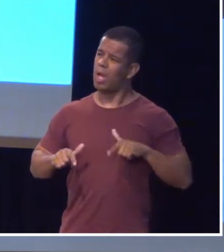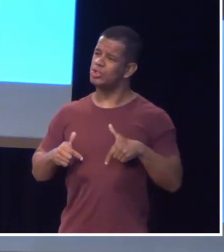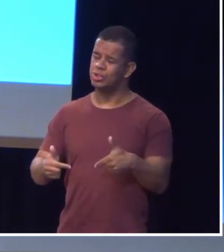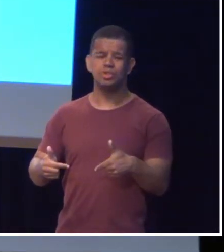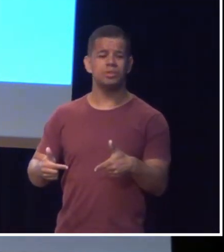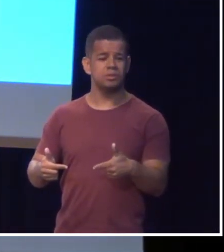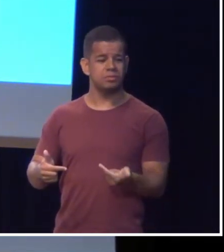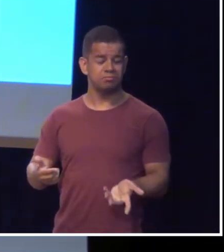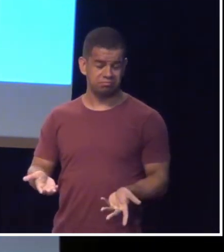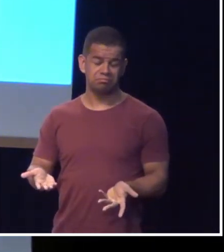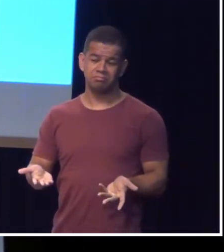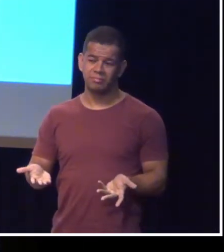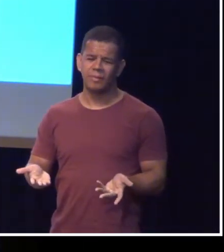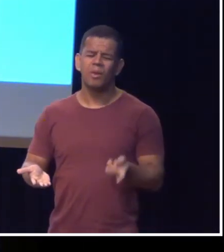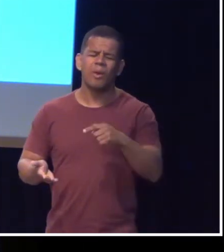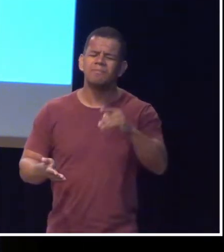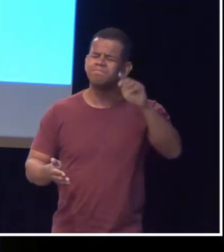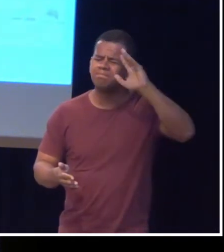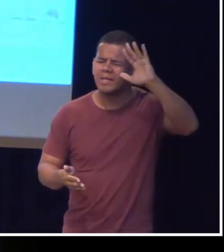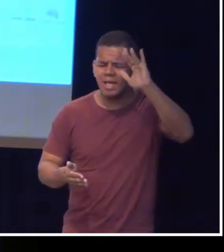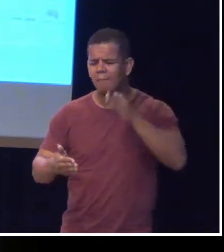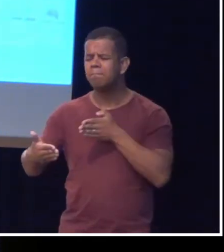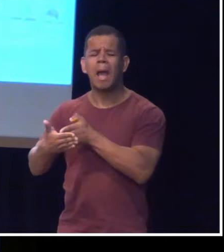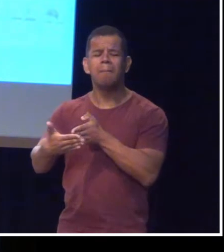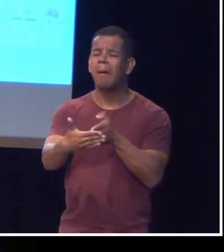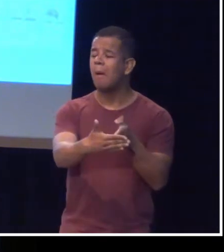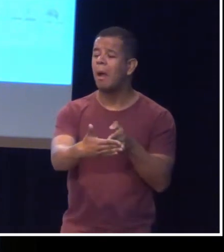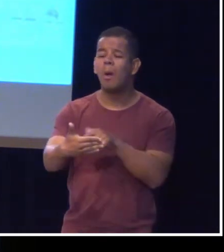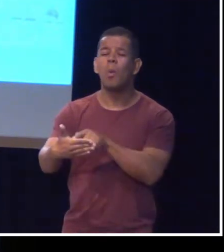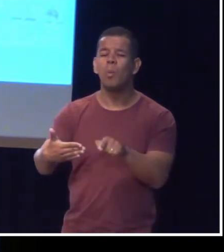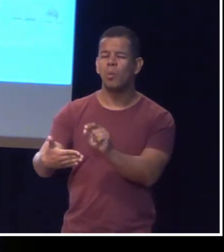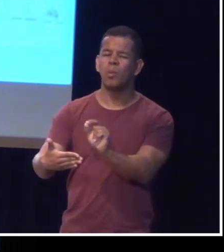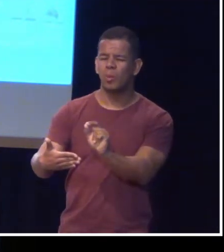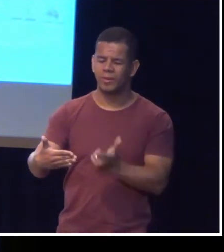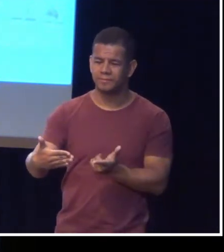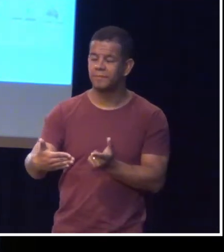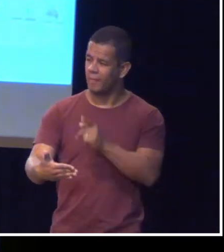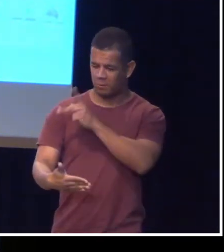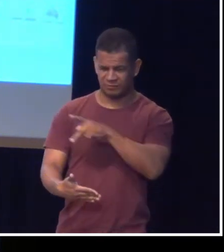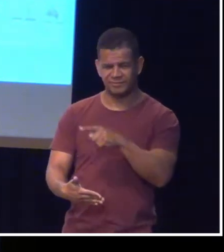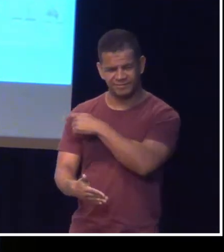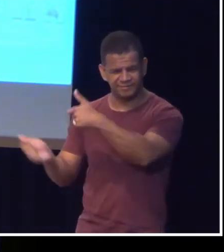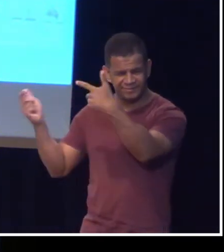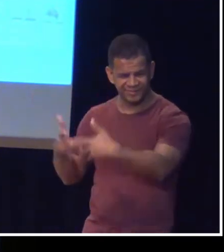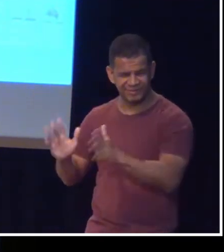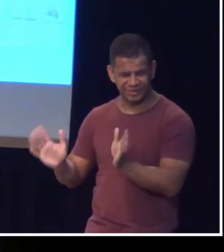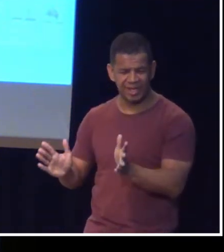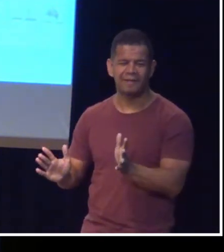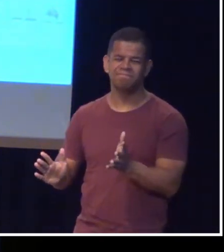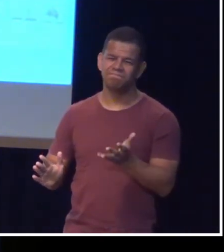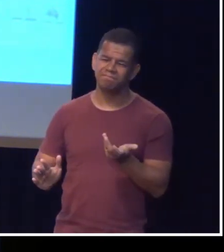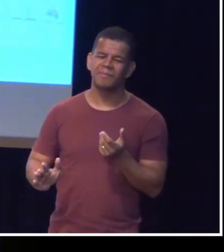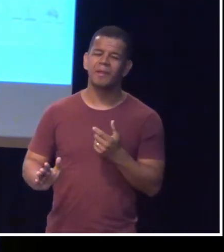algumas barreiras. E que barreiras são essas? Né? Que aí, como a professora já iniciou, e a que eu vou pegar aqui